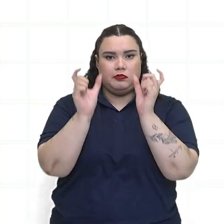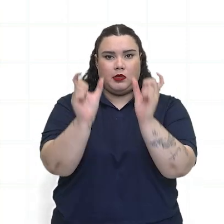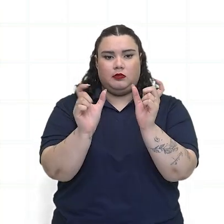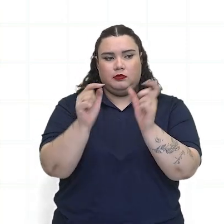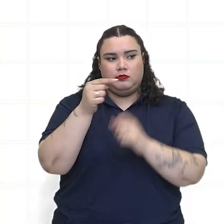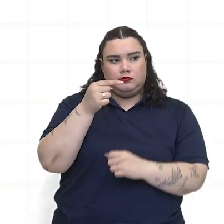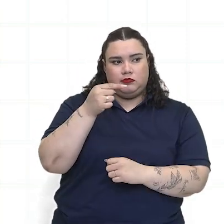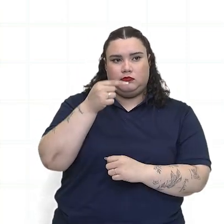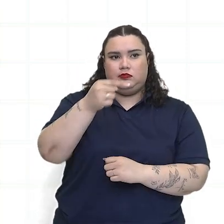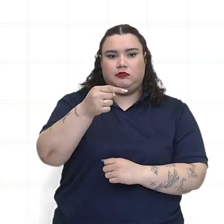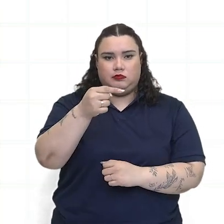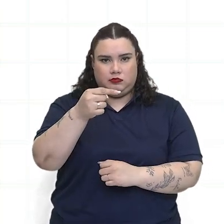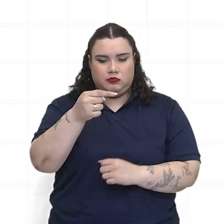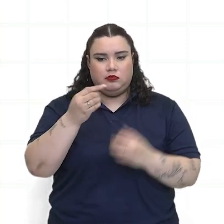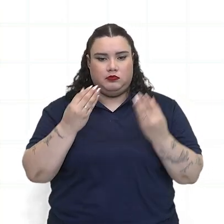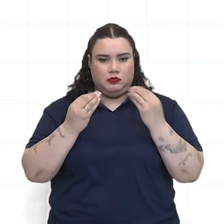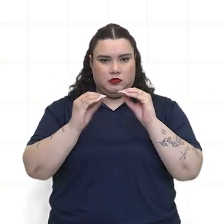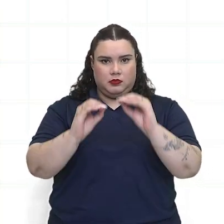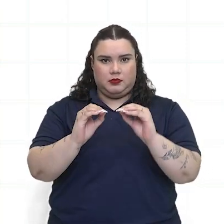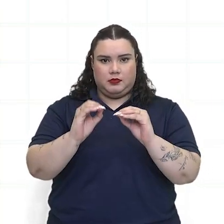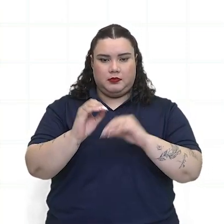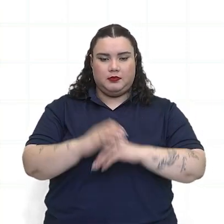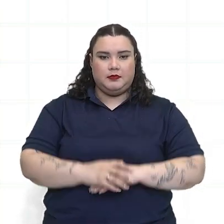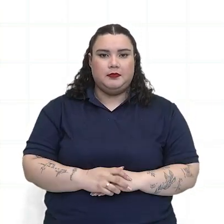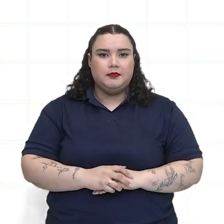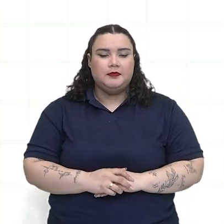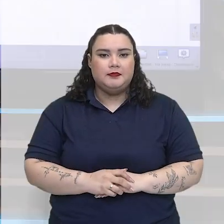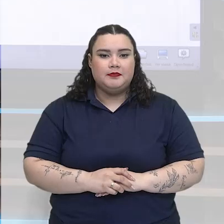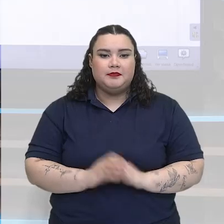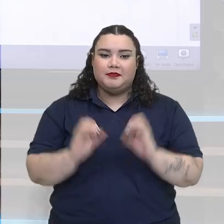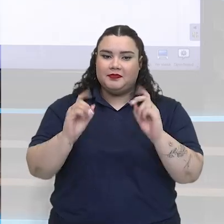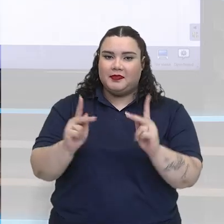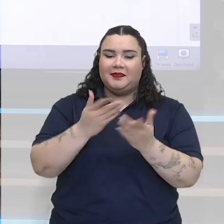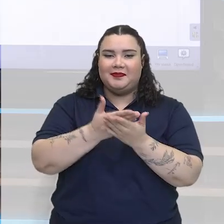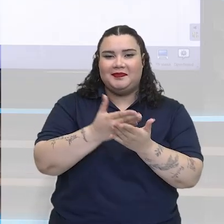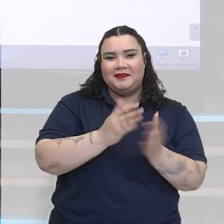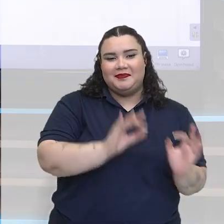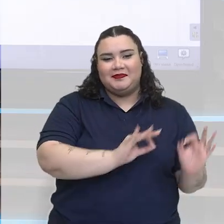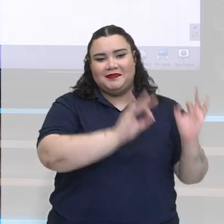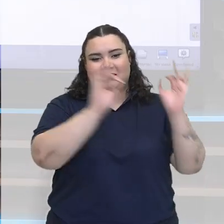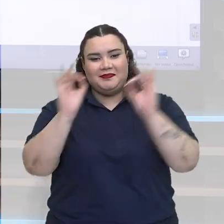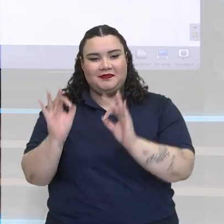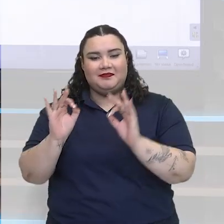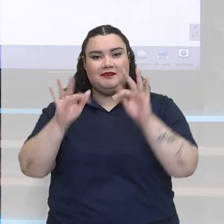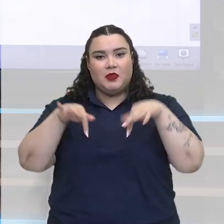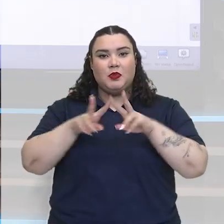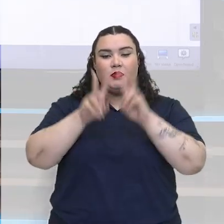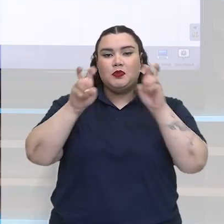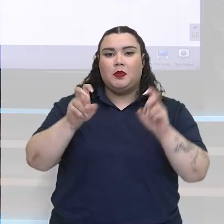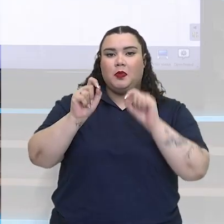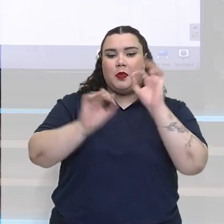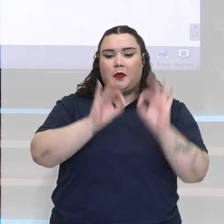lado, unindo com o hífen. Muito bem, esta foi a nossa aula sobre os